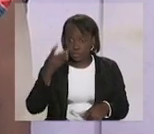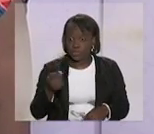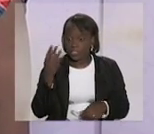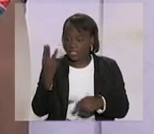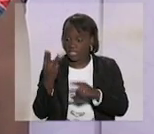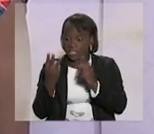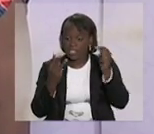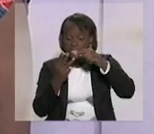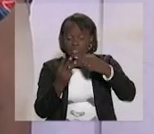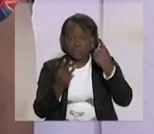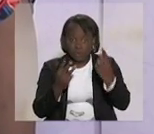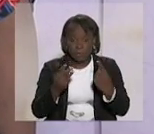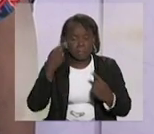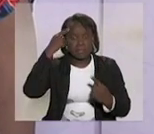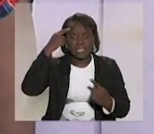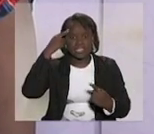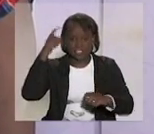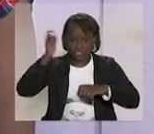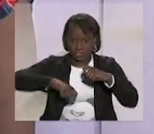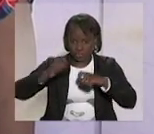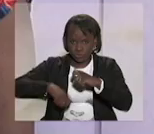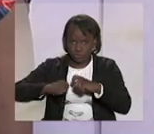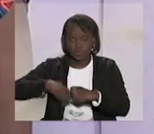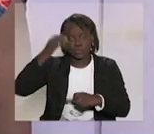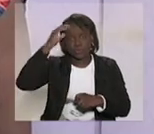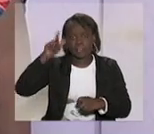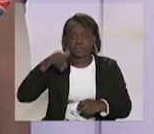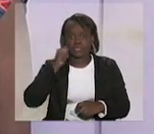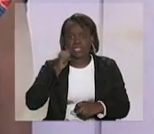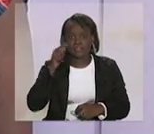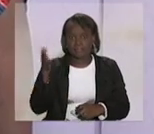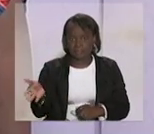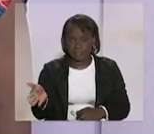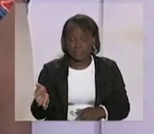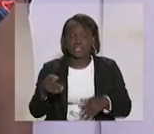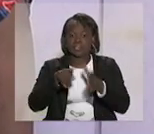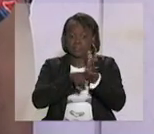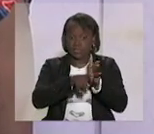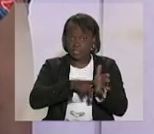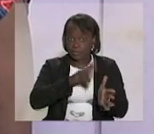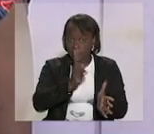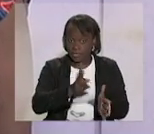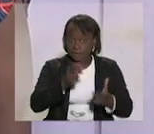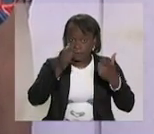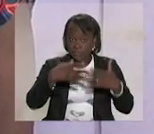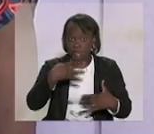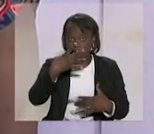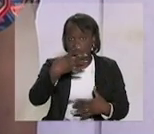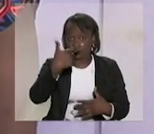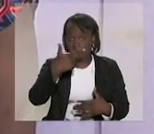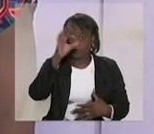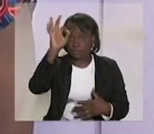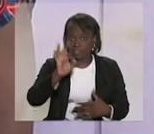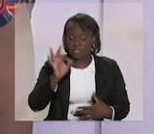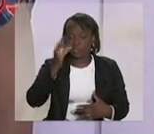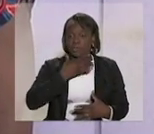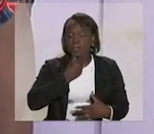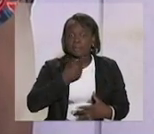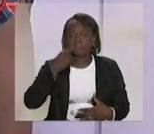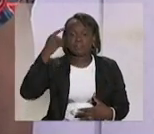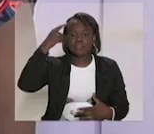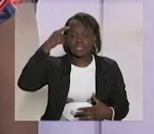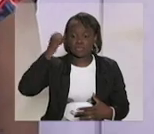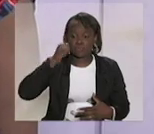brasileiros acredita que nos casos de estupro, a culpa é da mulher. A mesma pesquisa aponta que 42% dos